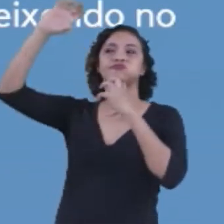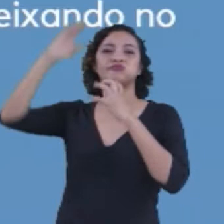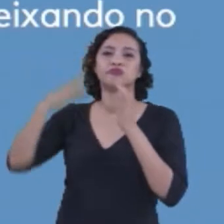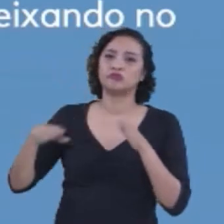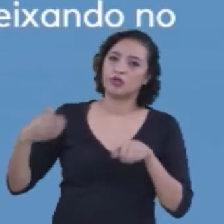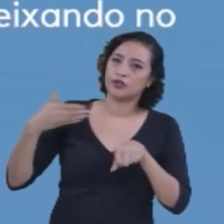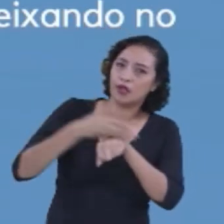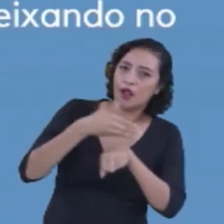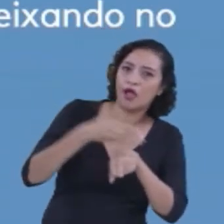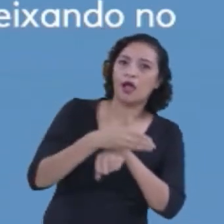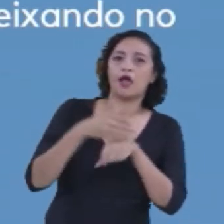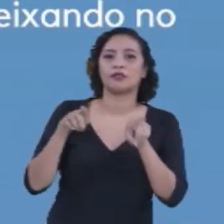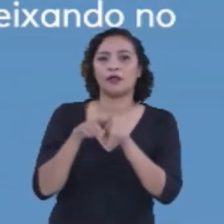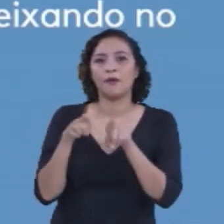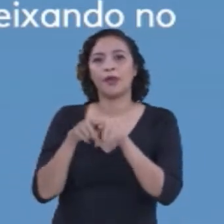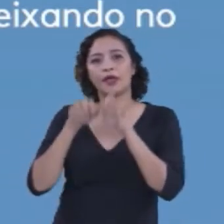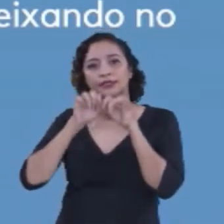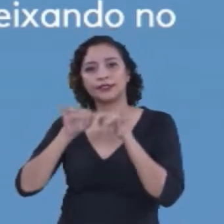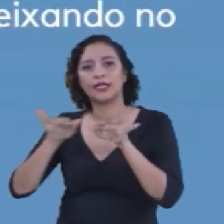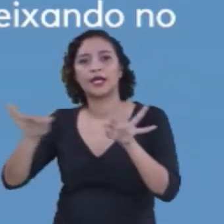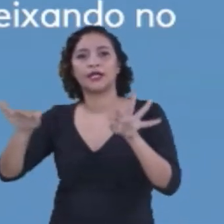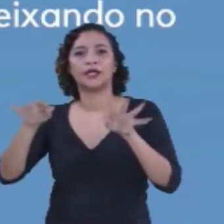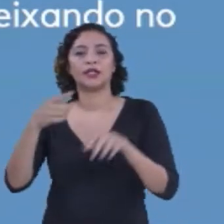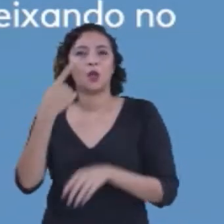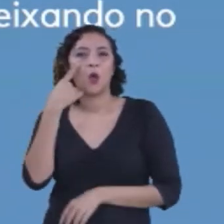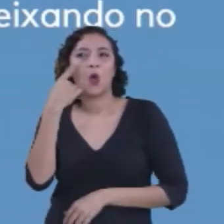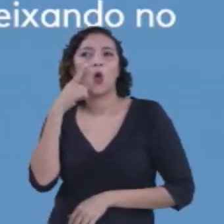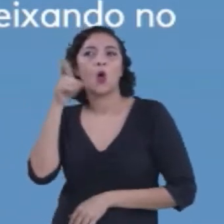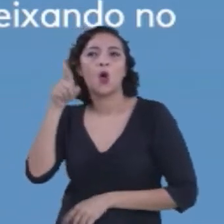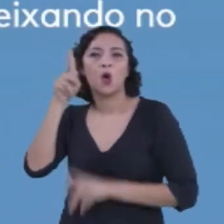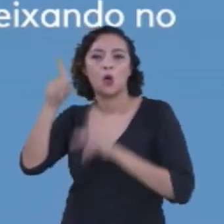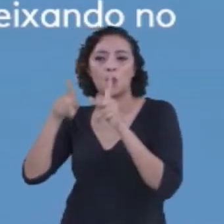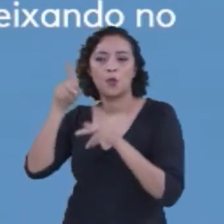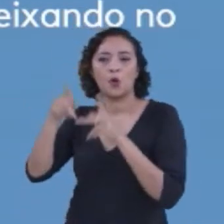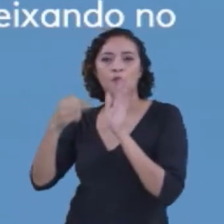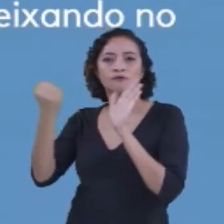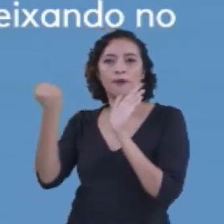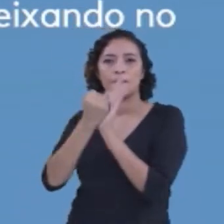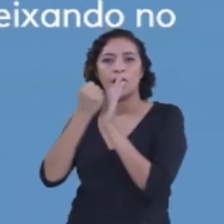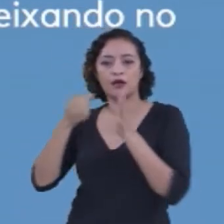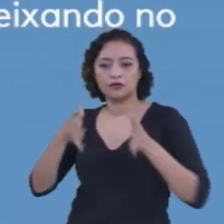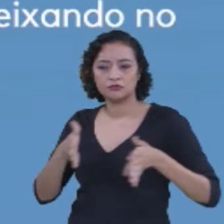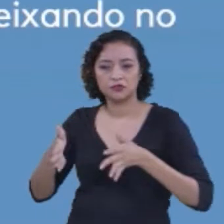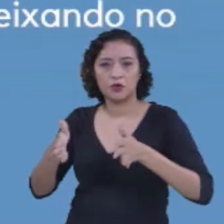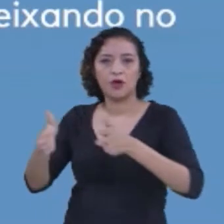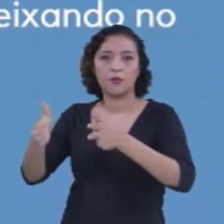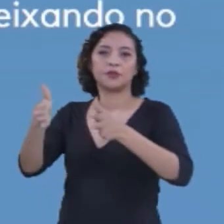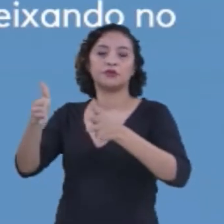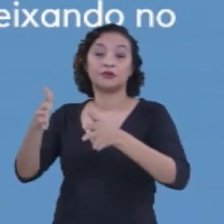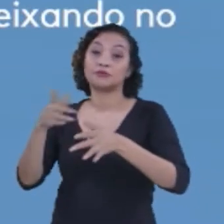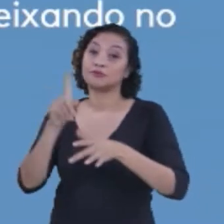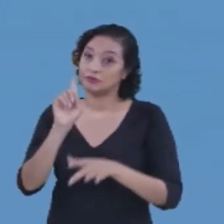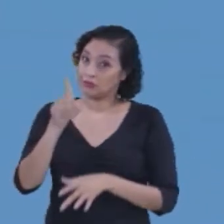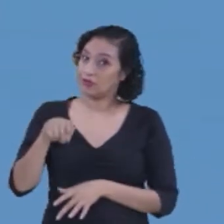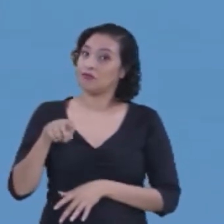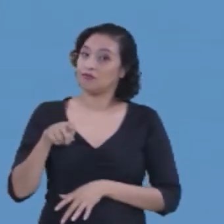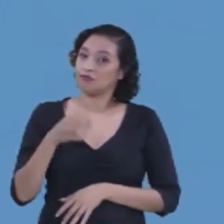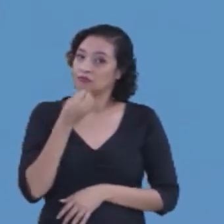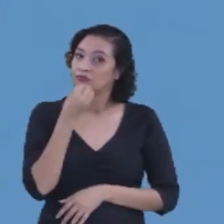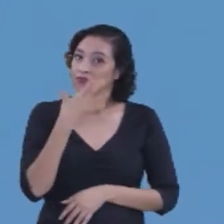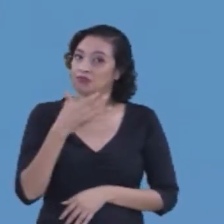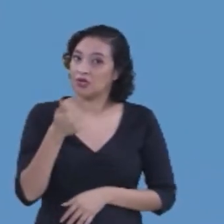lá vão eles, deixando a estrada as marcas de sua passagem. Muito bem. Então, temos aí,